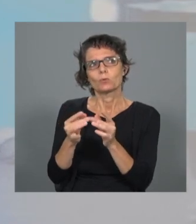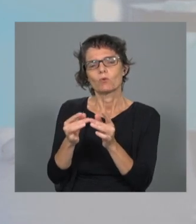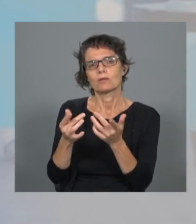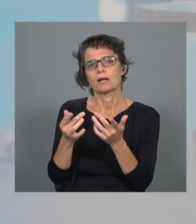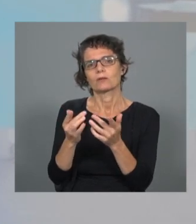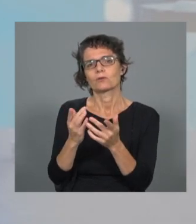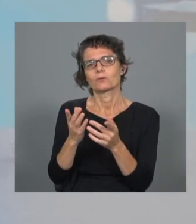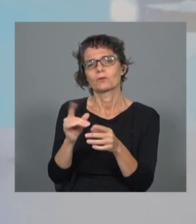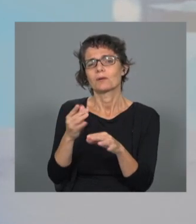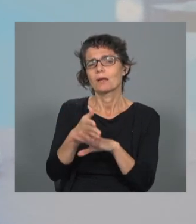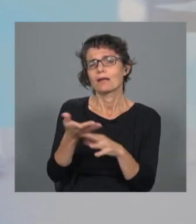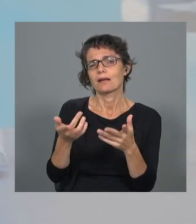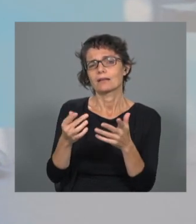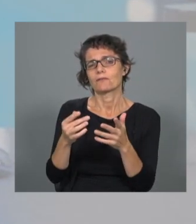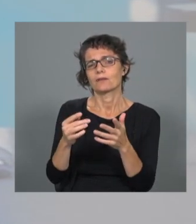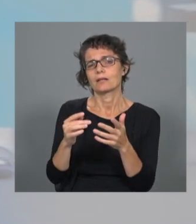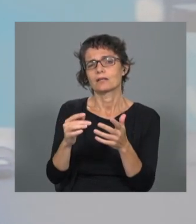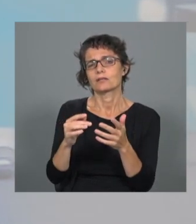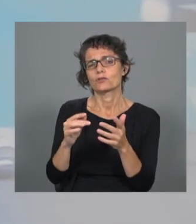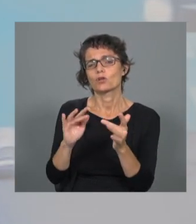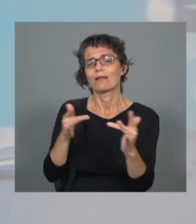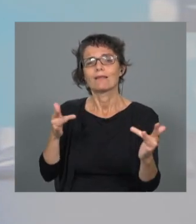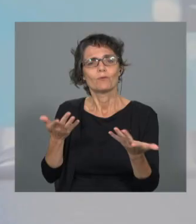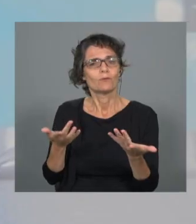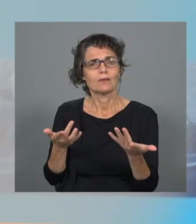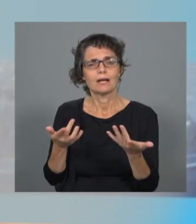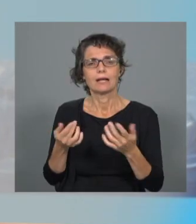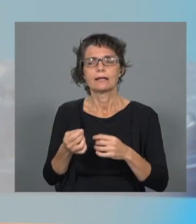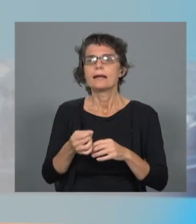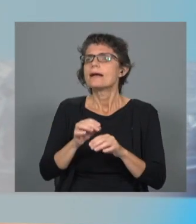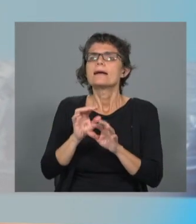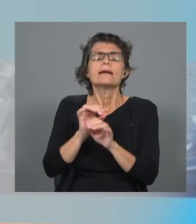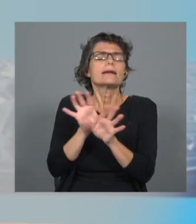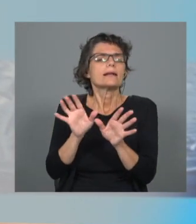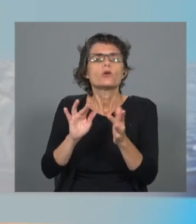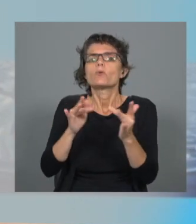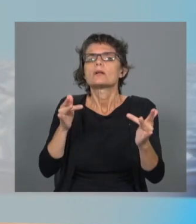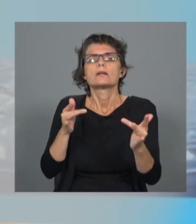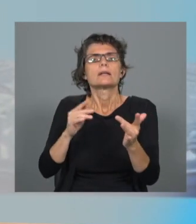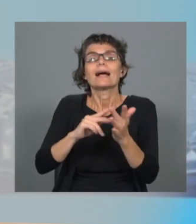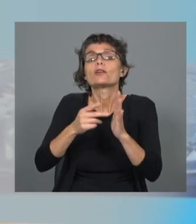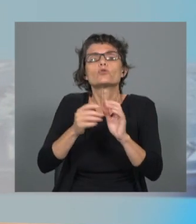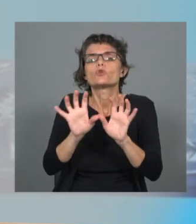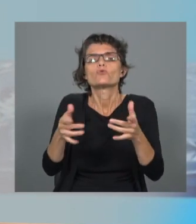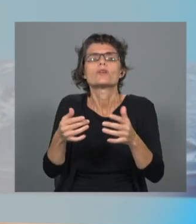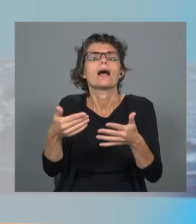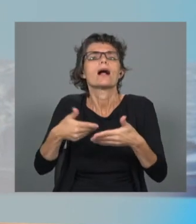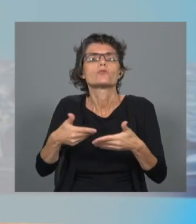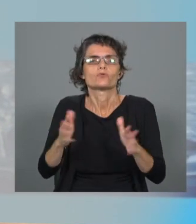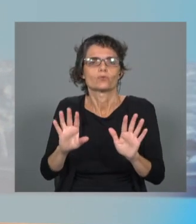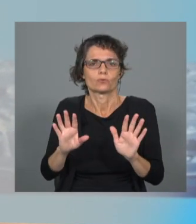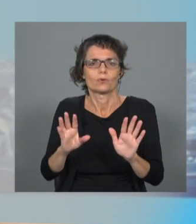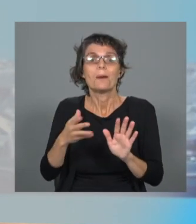dinamismo até na área como a catequese, Os a nível das meios famílias. virtuais possibilitaram-nos esta proximidade, mas também a necessidade de pessoas